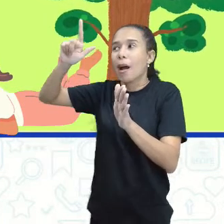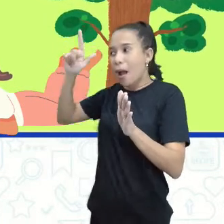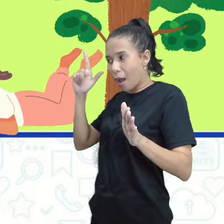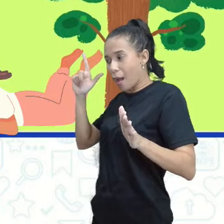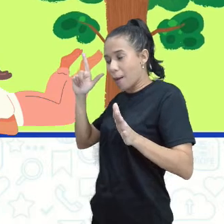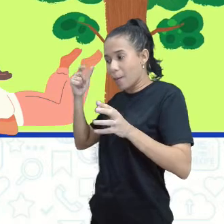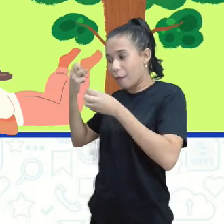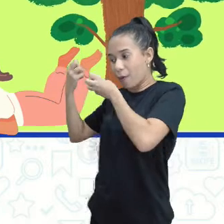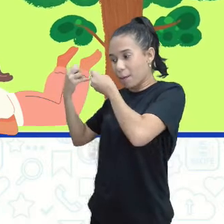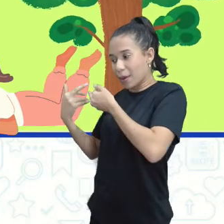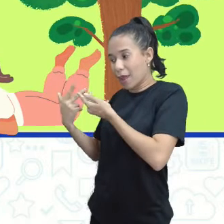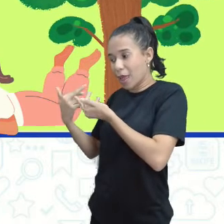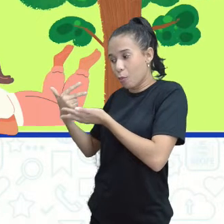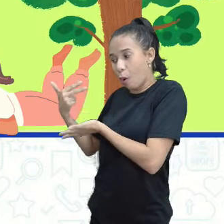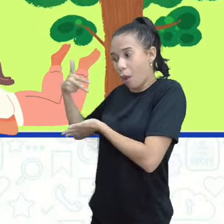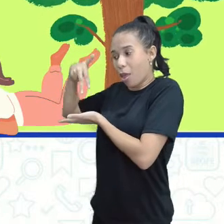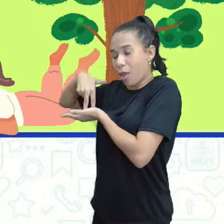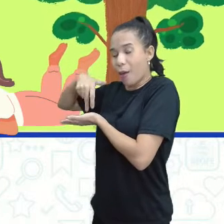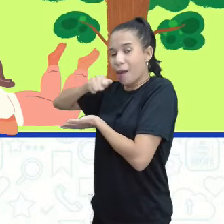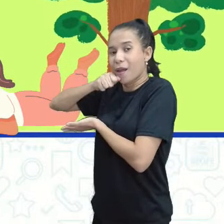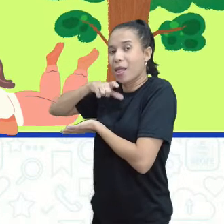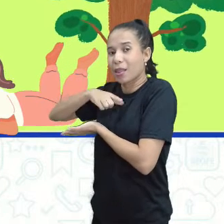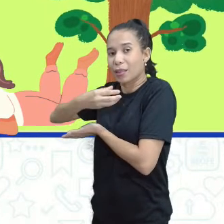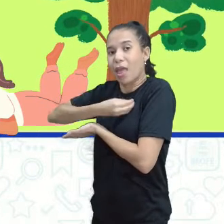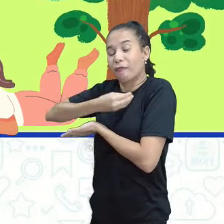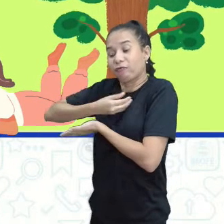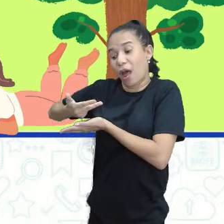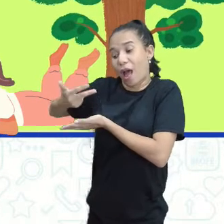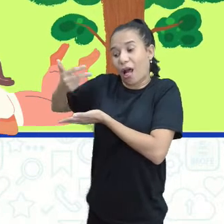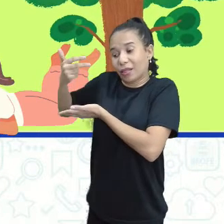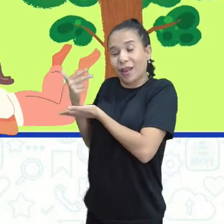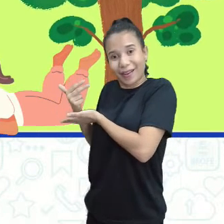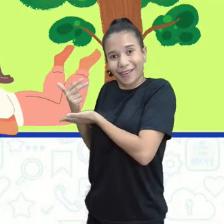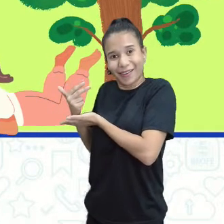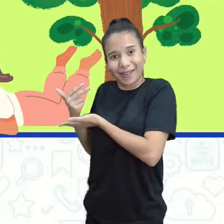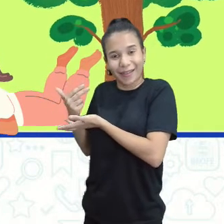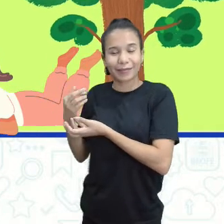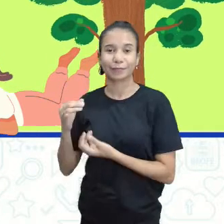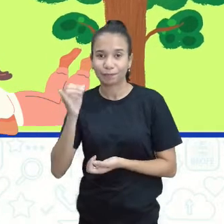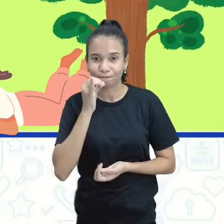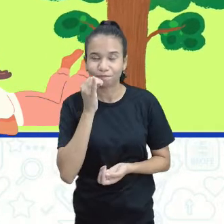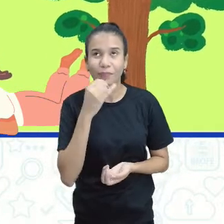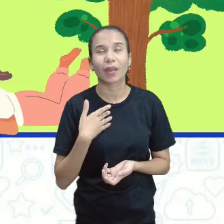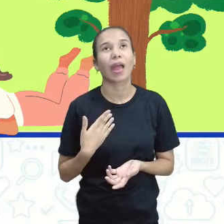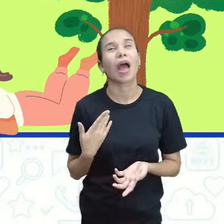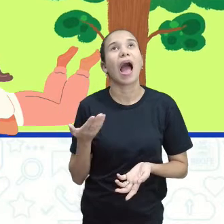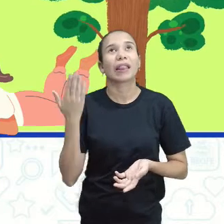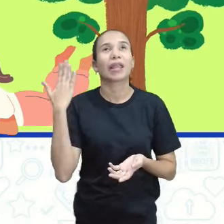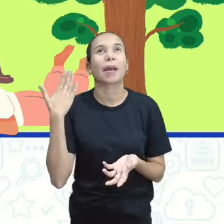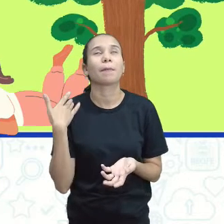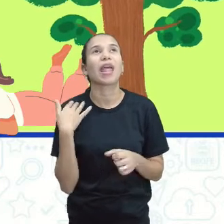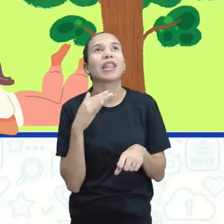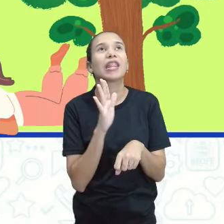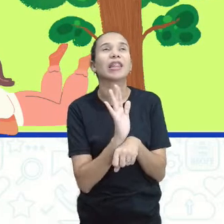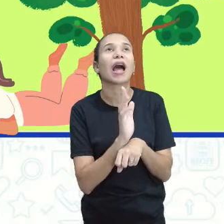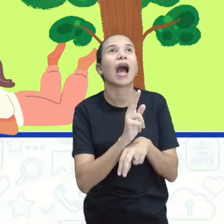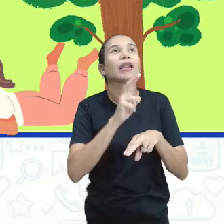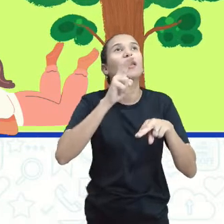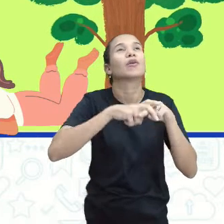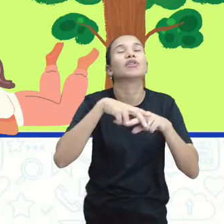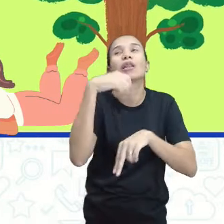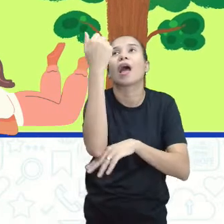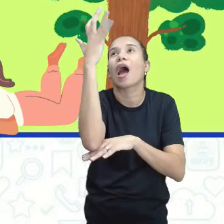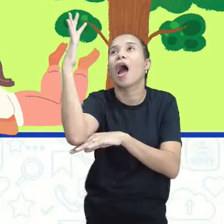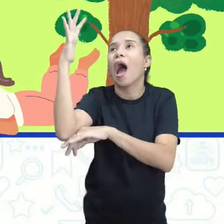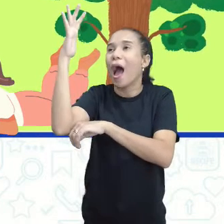expressar um fato na época anterior, mas que naquele momento era presente. Então, ó, Aos fins de tarde, sentava-me ao pé